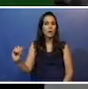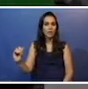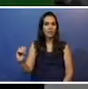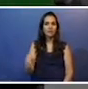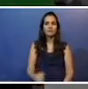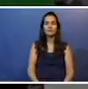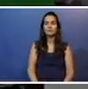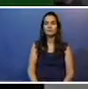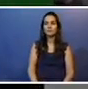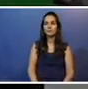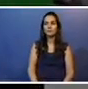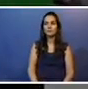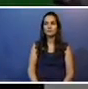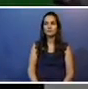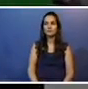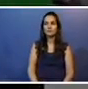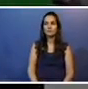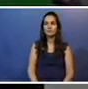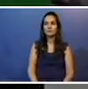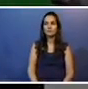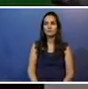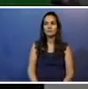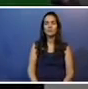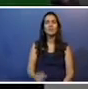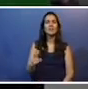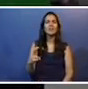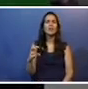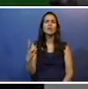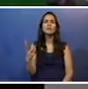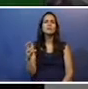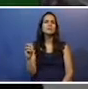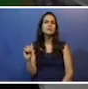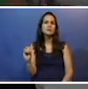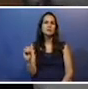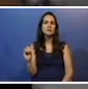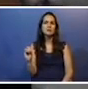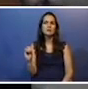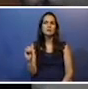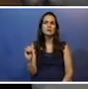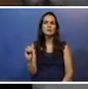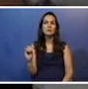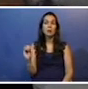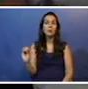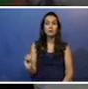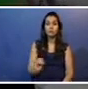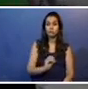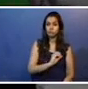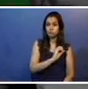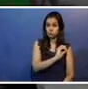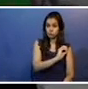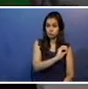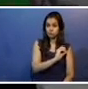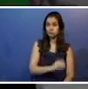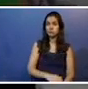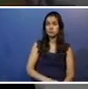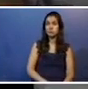250. Agora, nós temos aqui 530 para colocar na numeração romana.